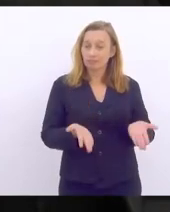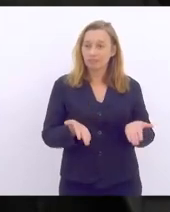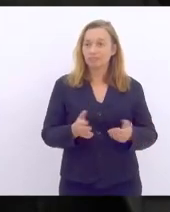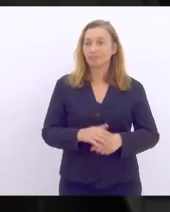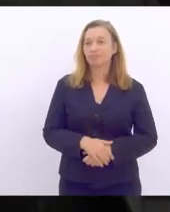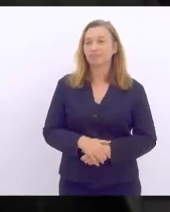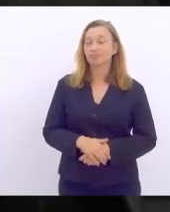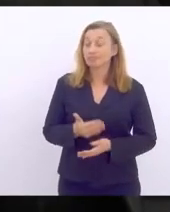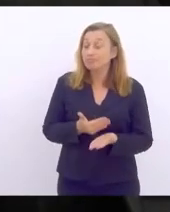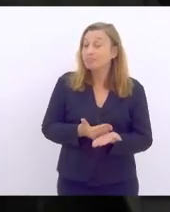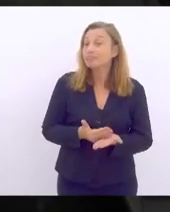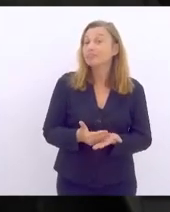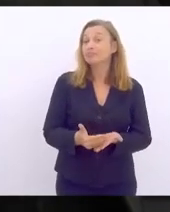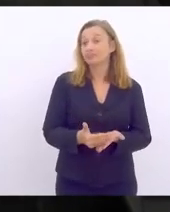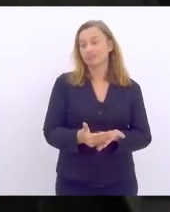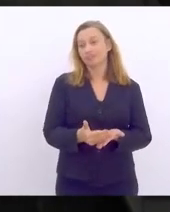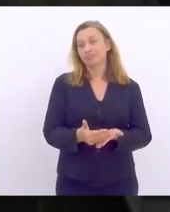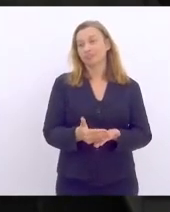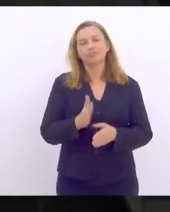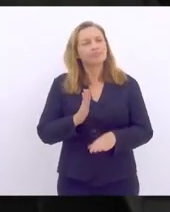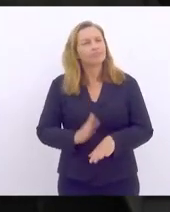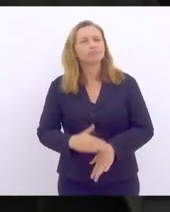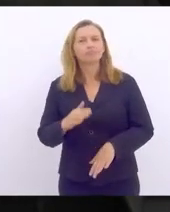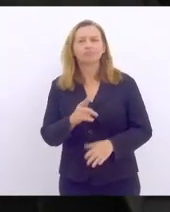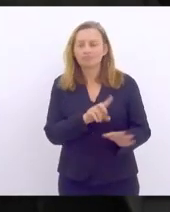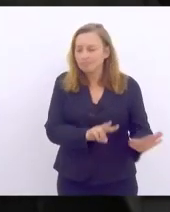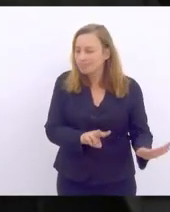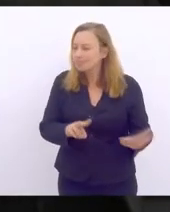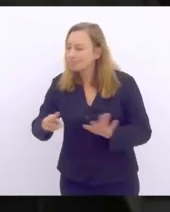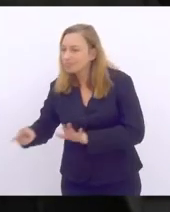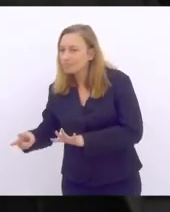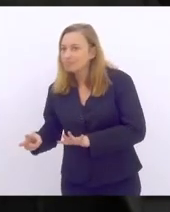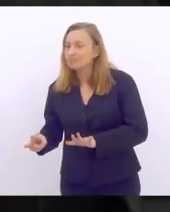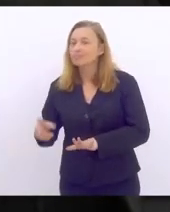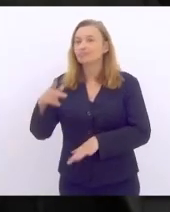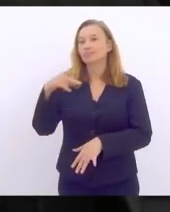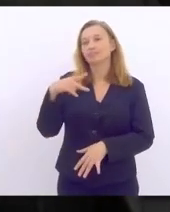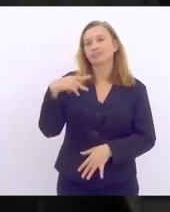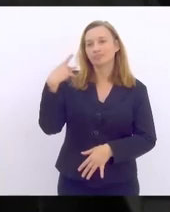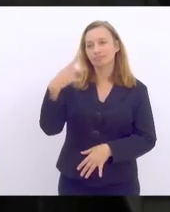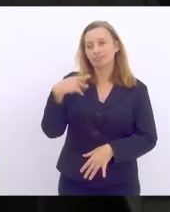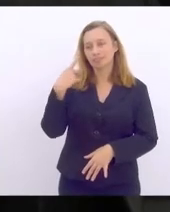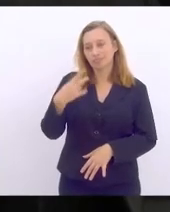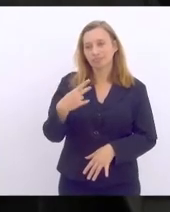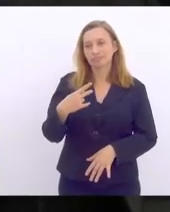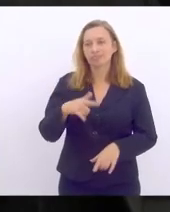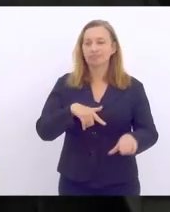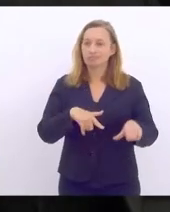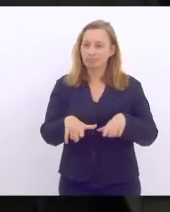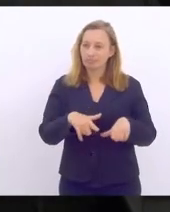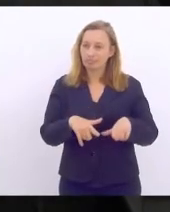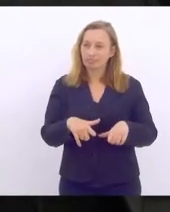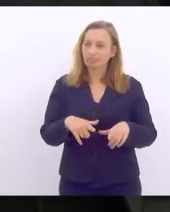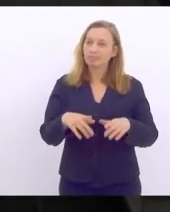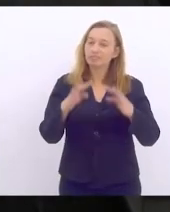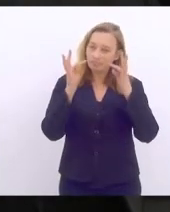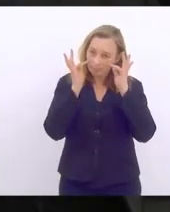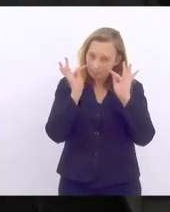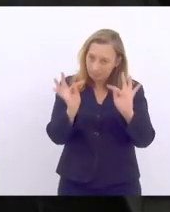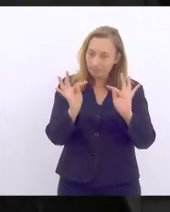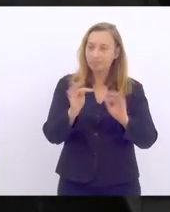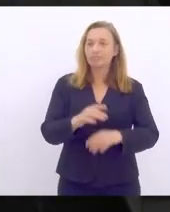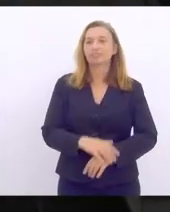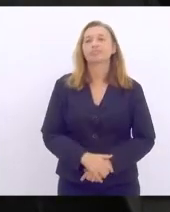no início de mais uma semana parlamentar para testemunhar